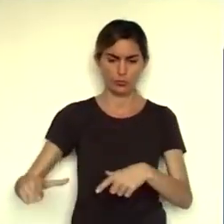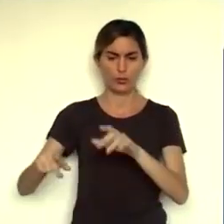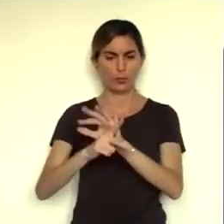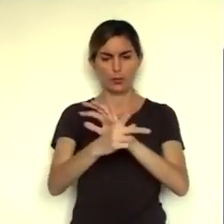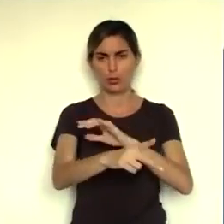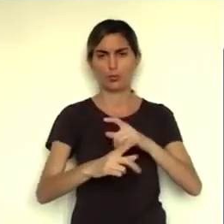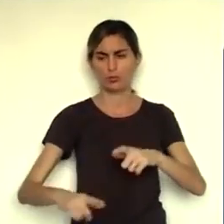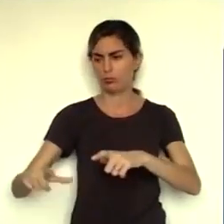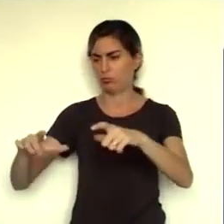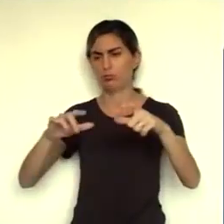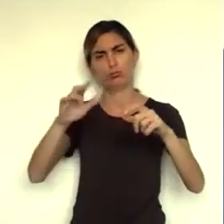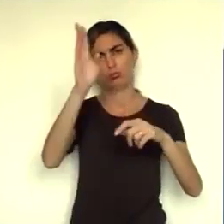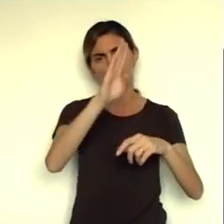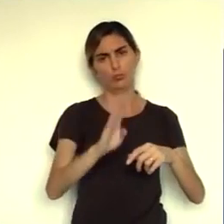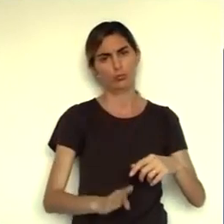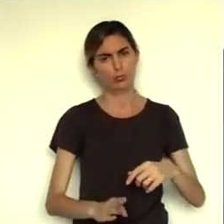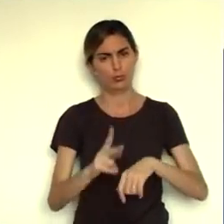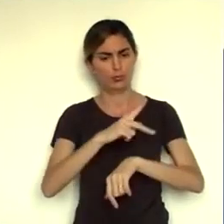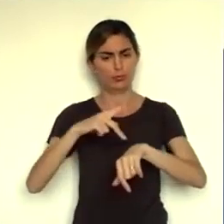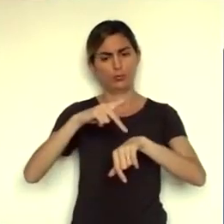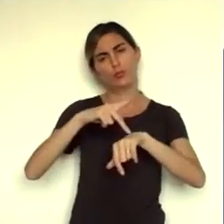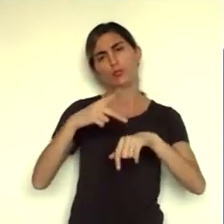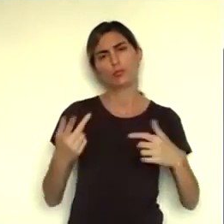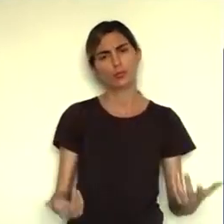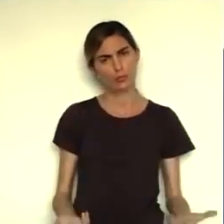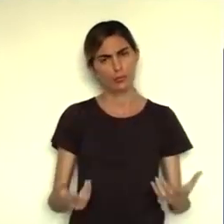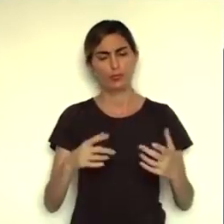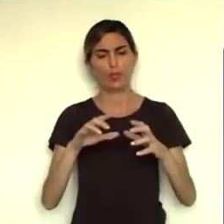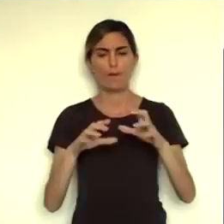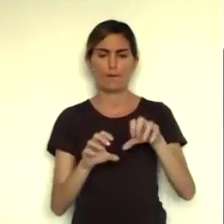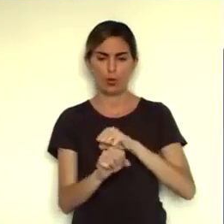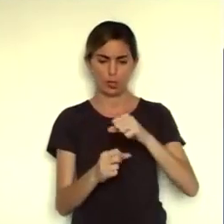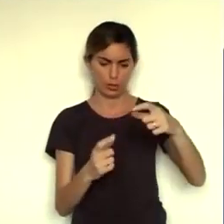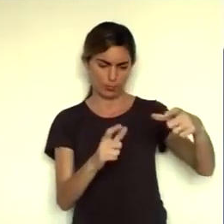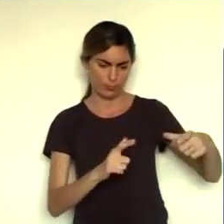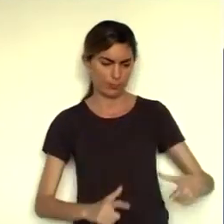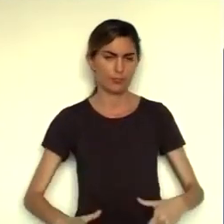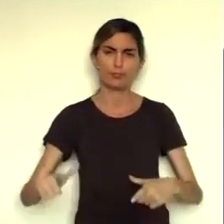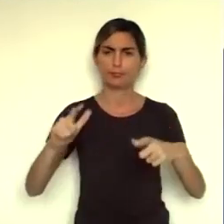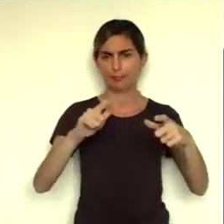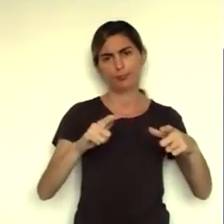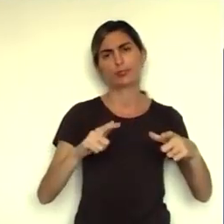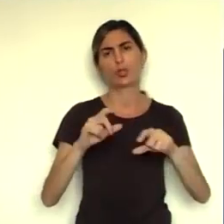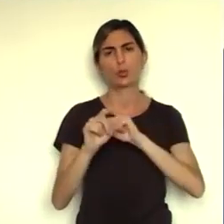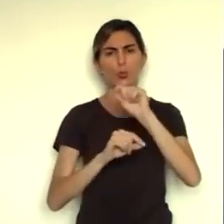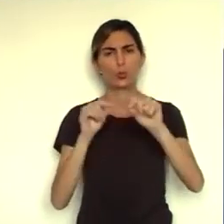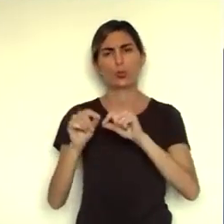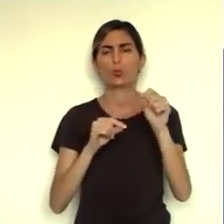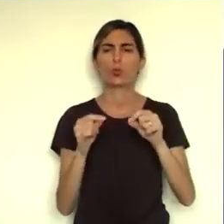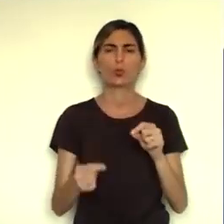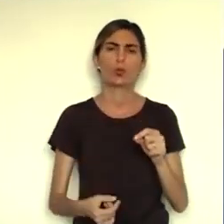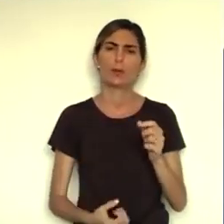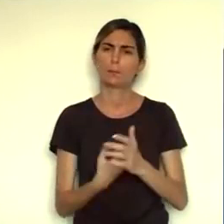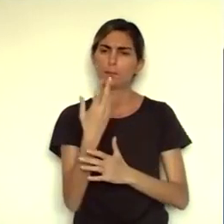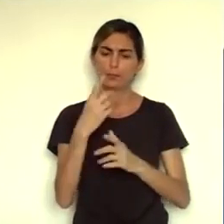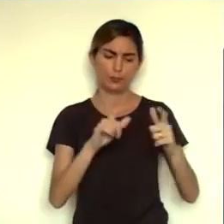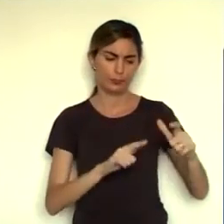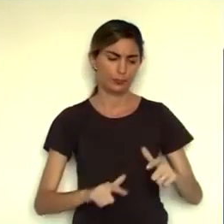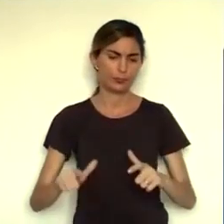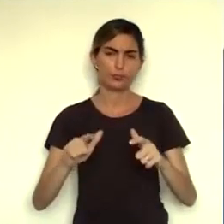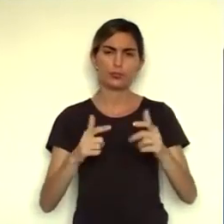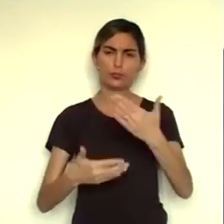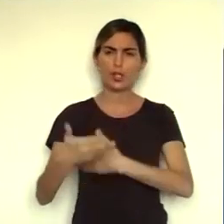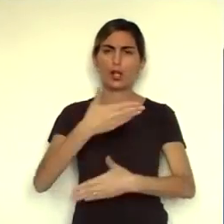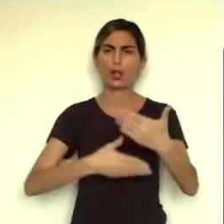territorial específica do país. E essa formação territorial, ela está baseada na